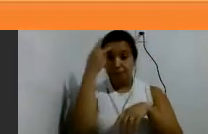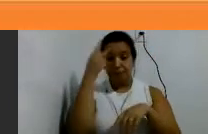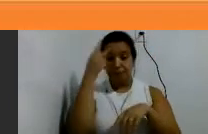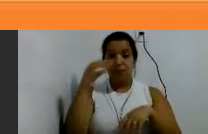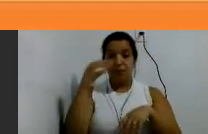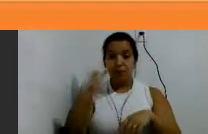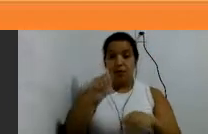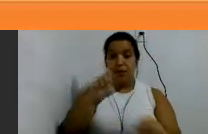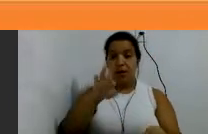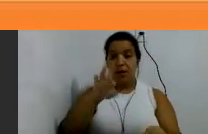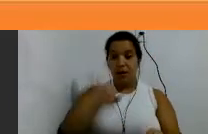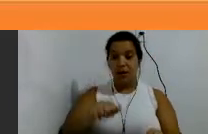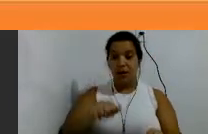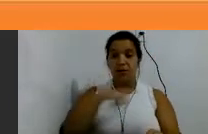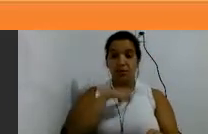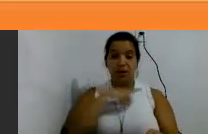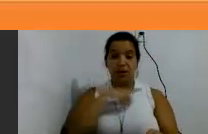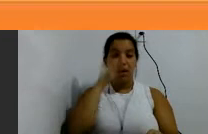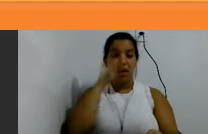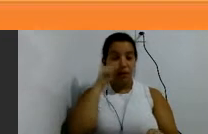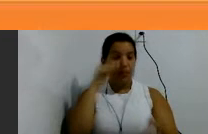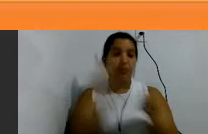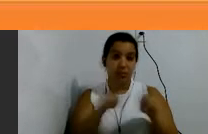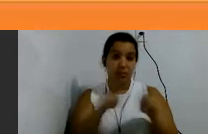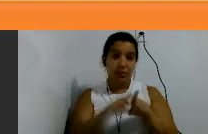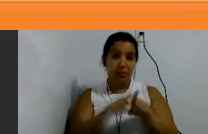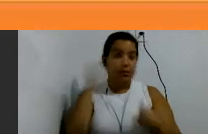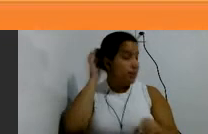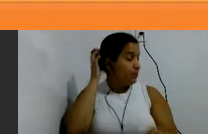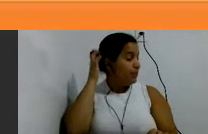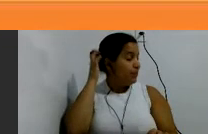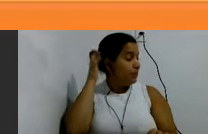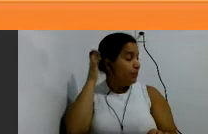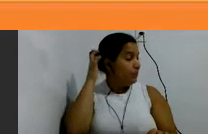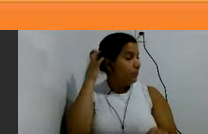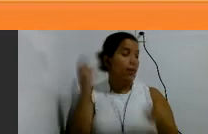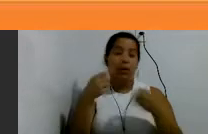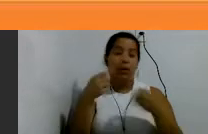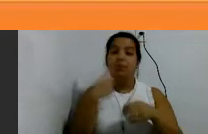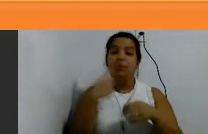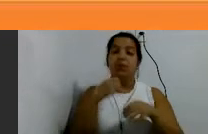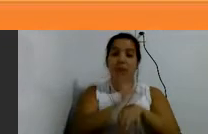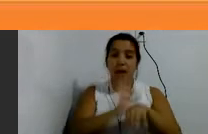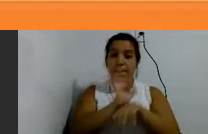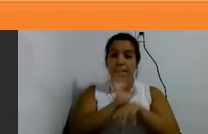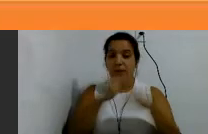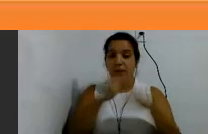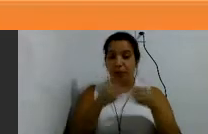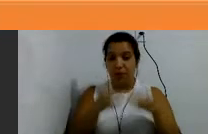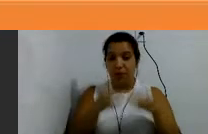essa anemia. Então, no caso, por Sim. causa desse rompimento aí da Se não hemácia. for tratado a tempo, sim.